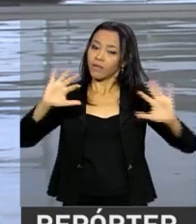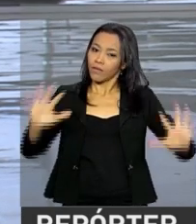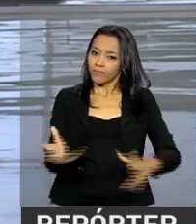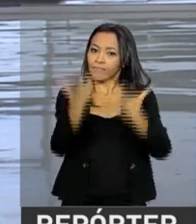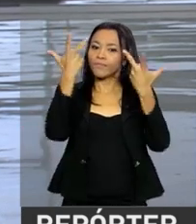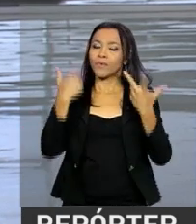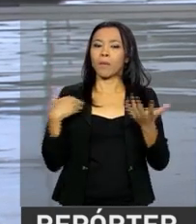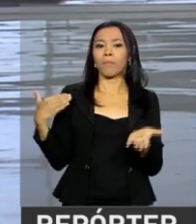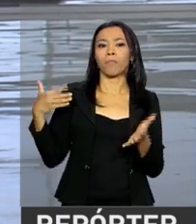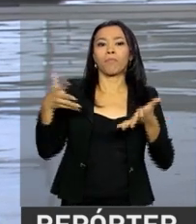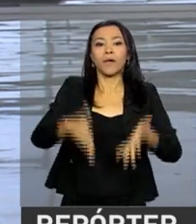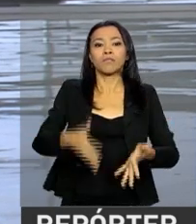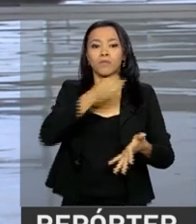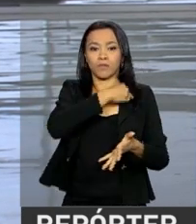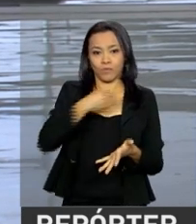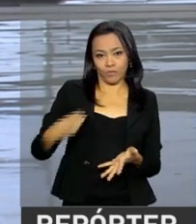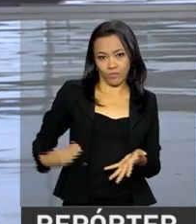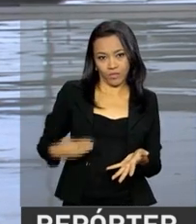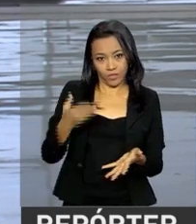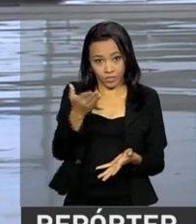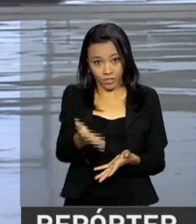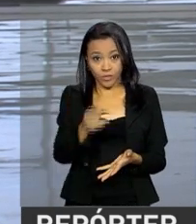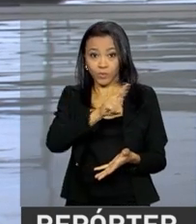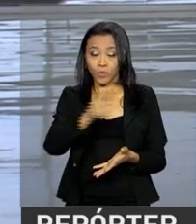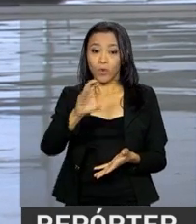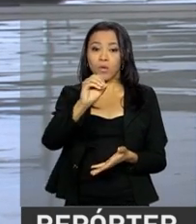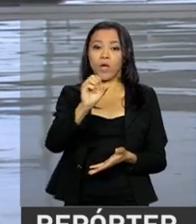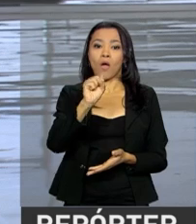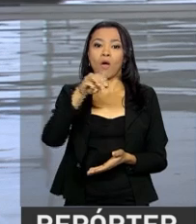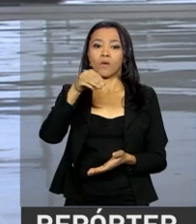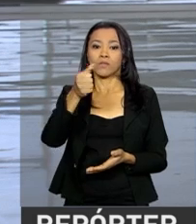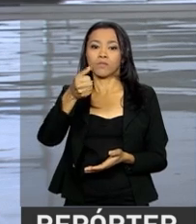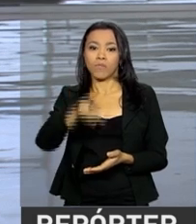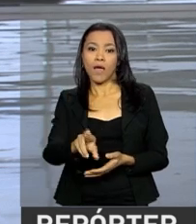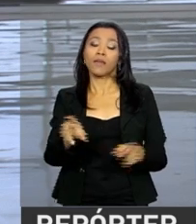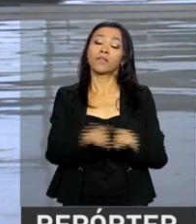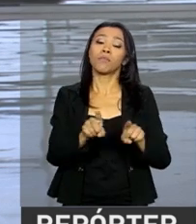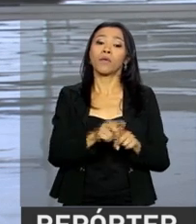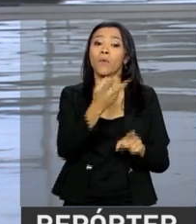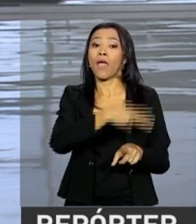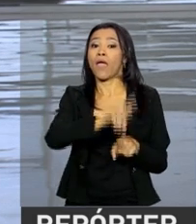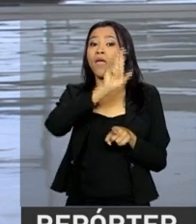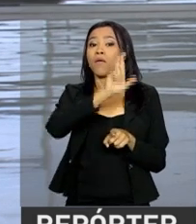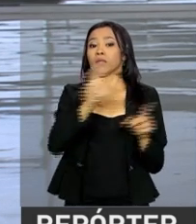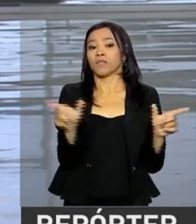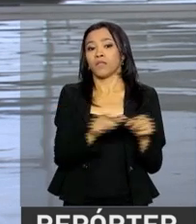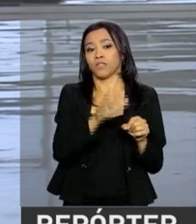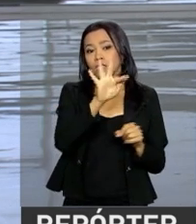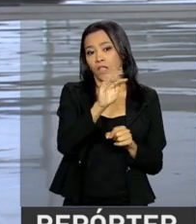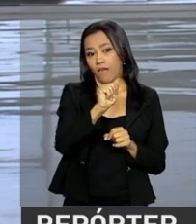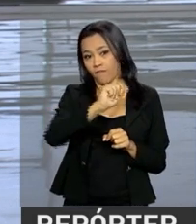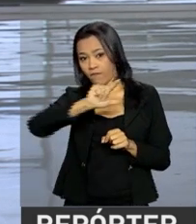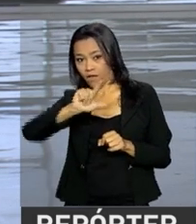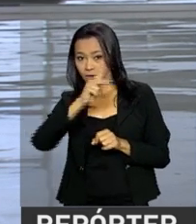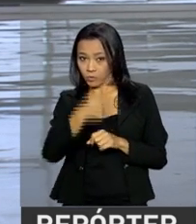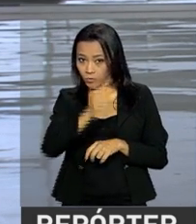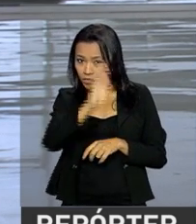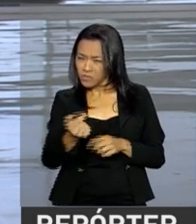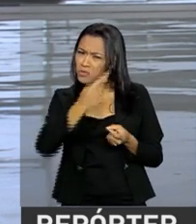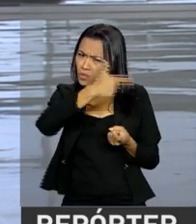ministro do Desenvolvimento Social e Agrário Osmar terra do representante da FAU no Brasil Alan bojanic e outras